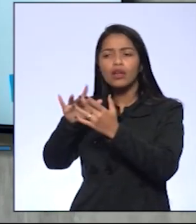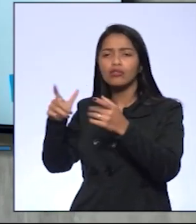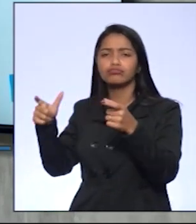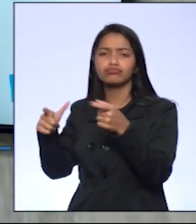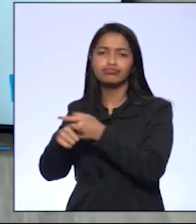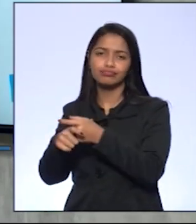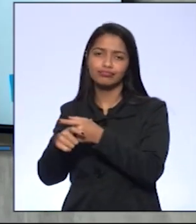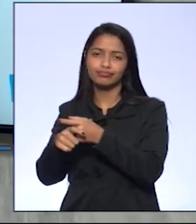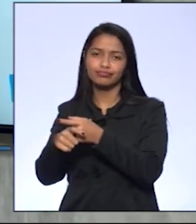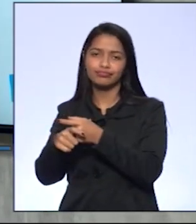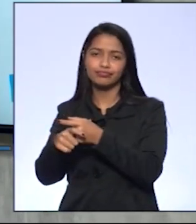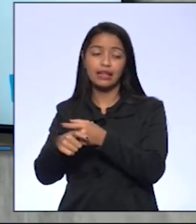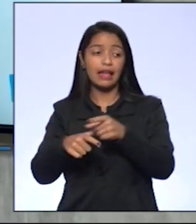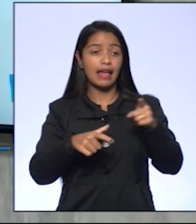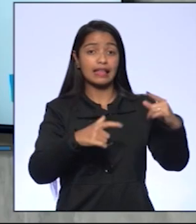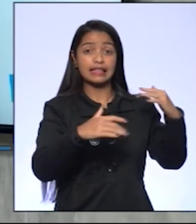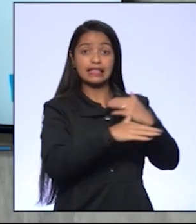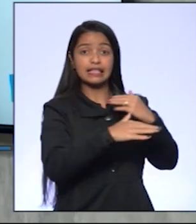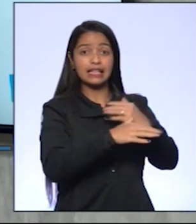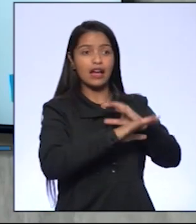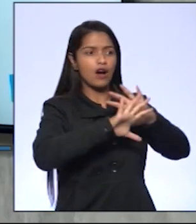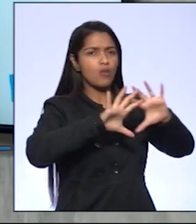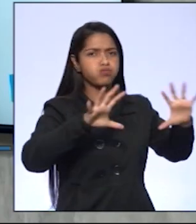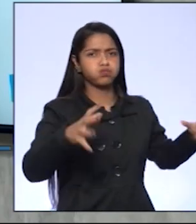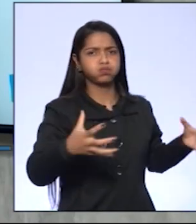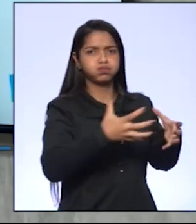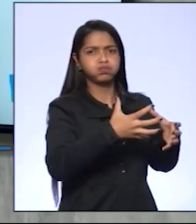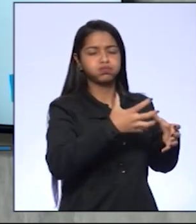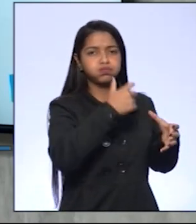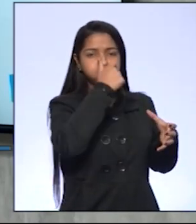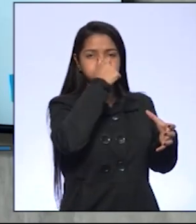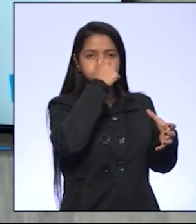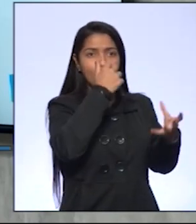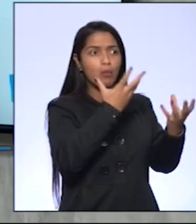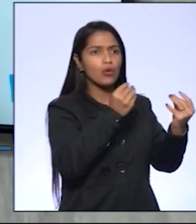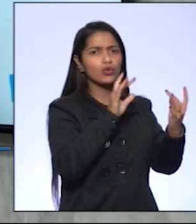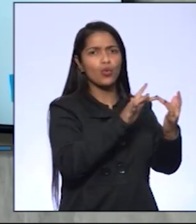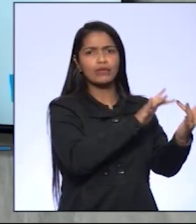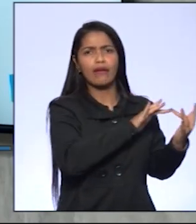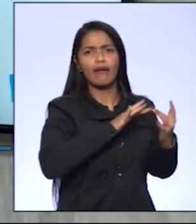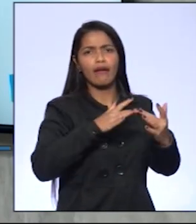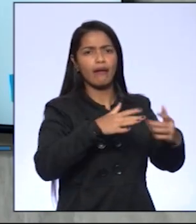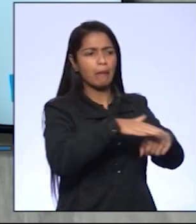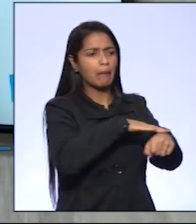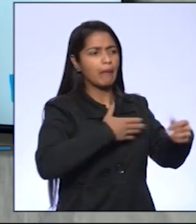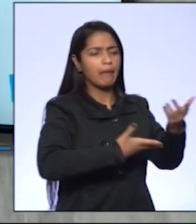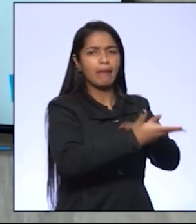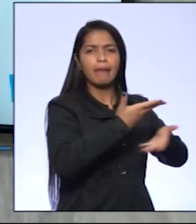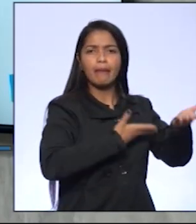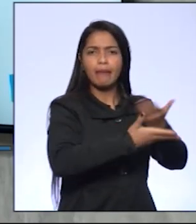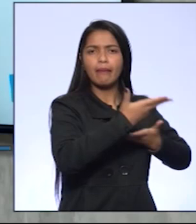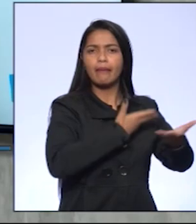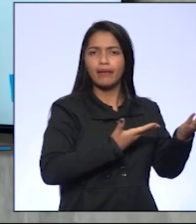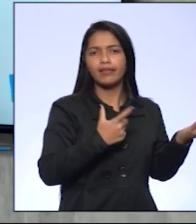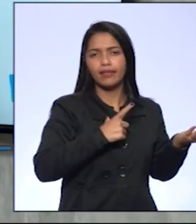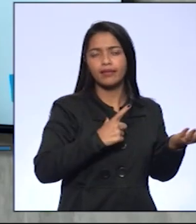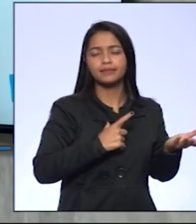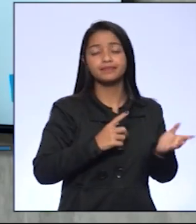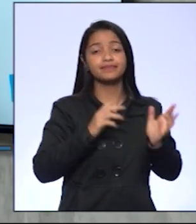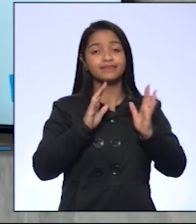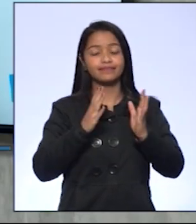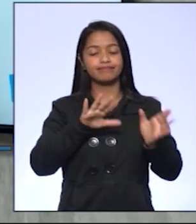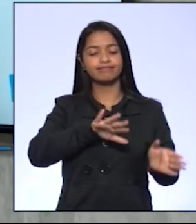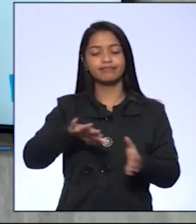que as pessoas que antes moravam na cidade. Agora, eu não posso dizer que isso é uma verdade para esse momento. Por que eu não posso? Porque